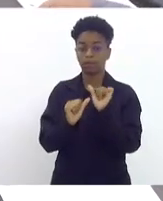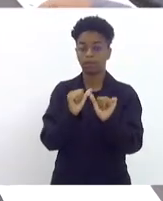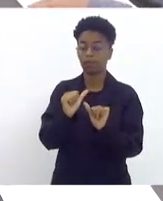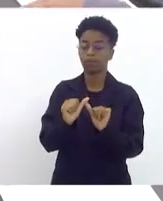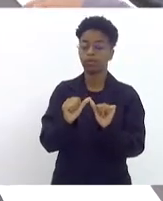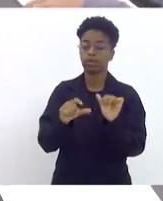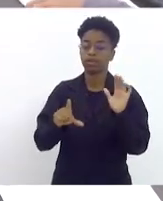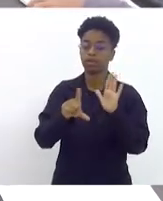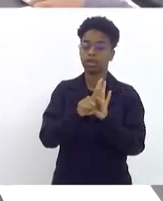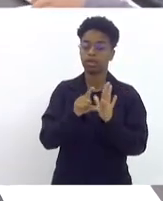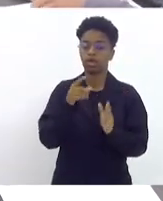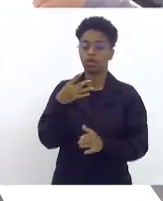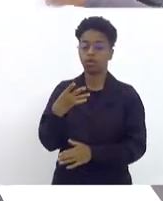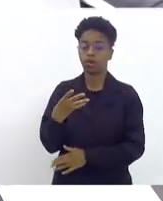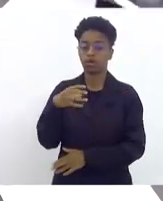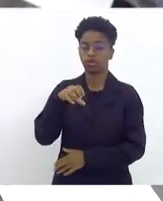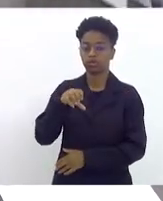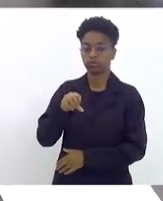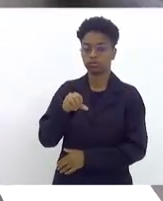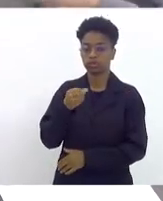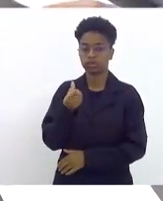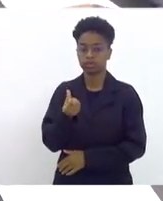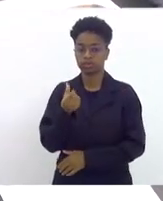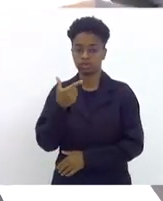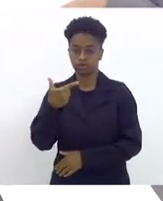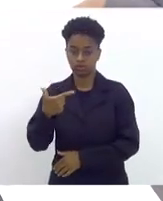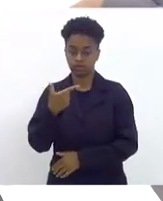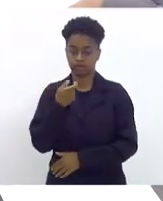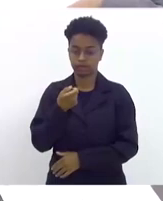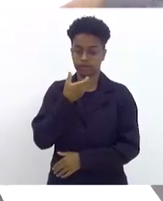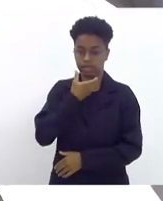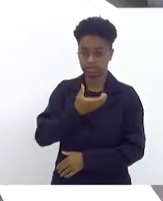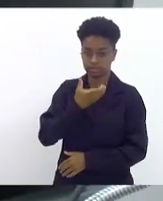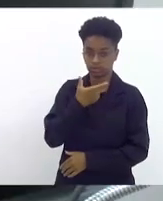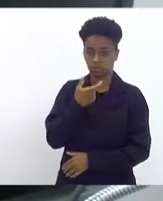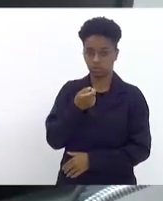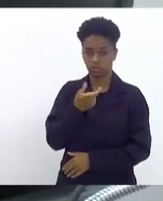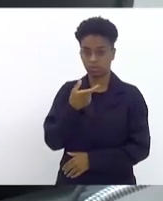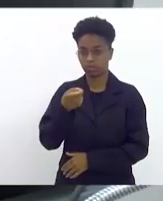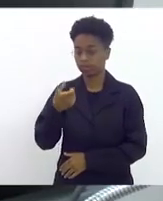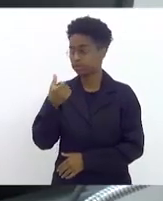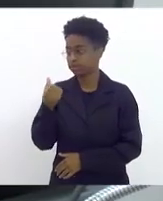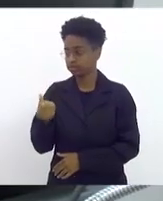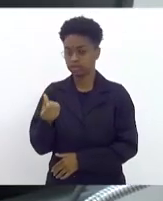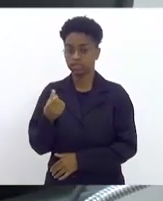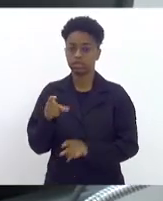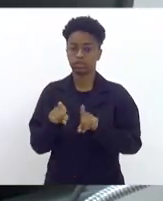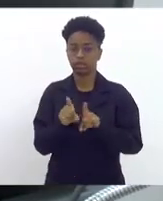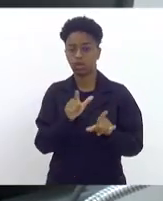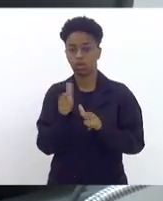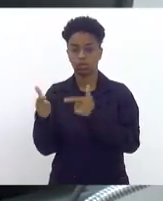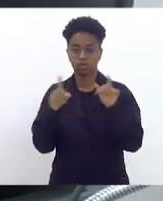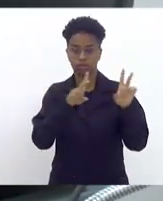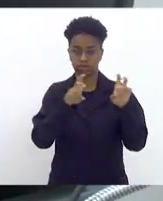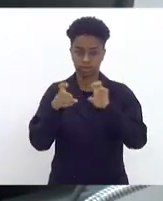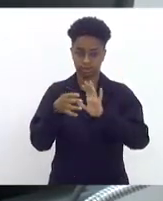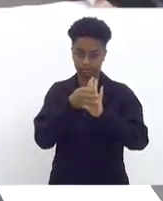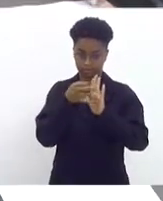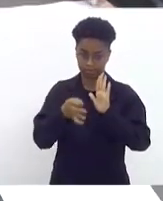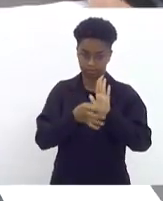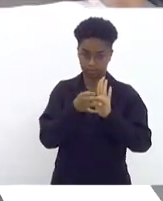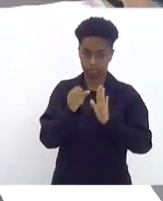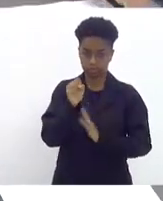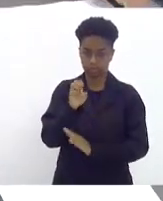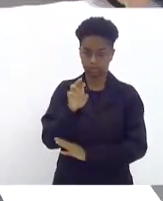a lei 4.962 de 20 de dezembro de 2006 e da outras providências para parecer Deputado Doutor Serginho